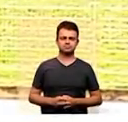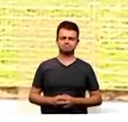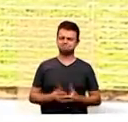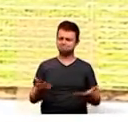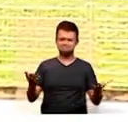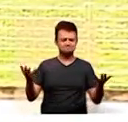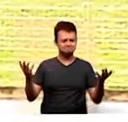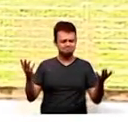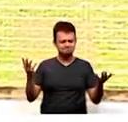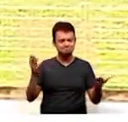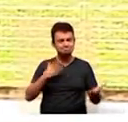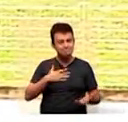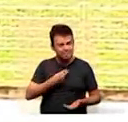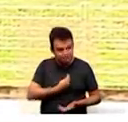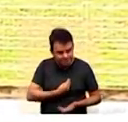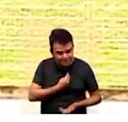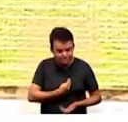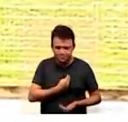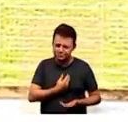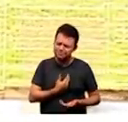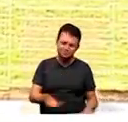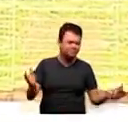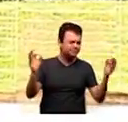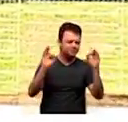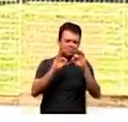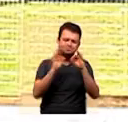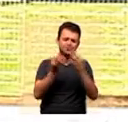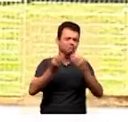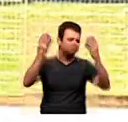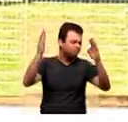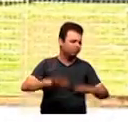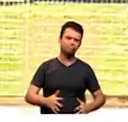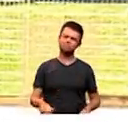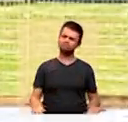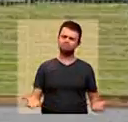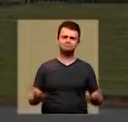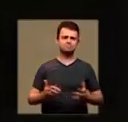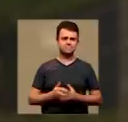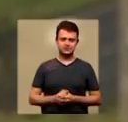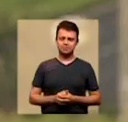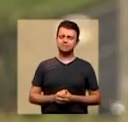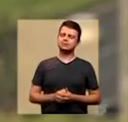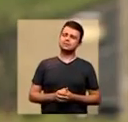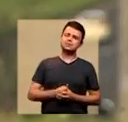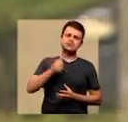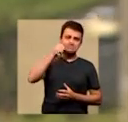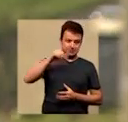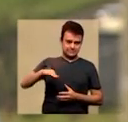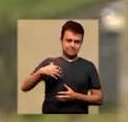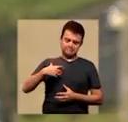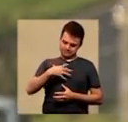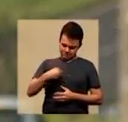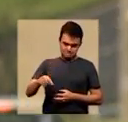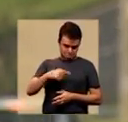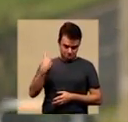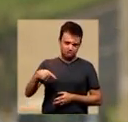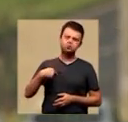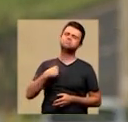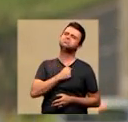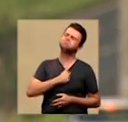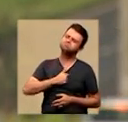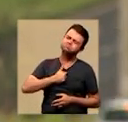A família acabou. Minha família acabou, só isso. E a saudade da minha pequenininha é muito,